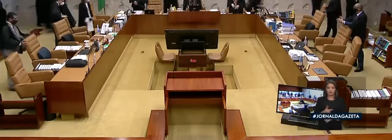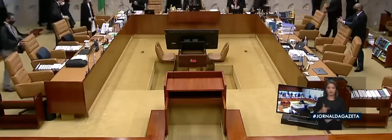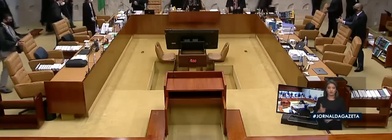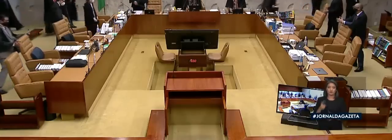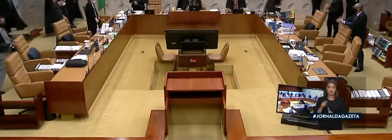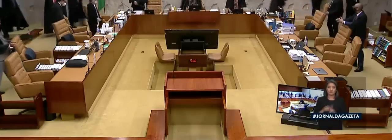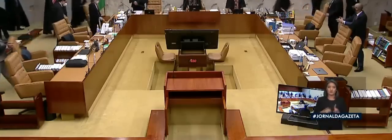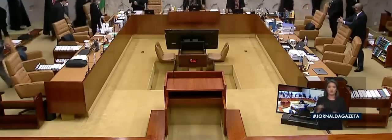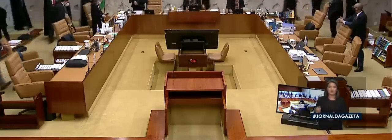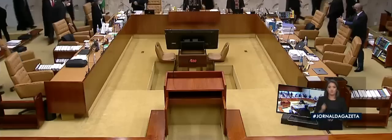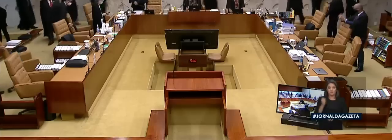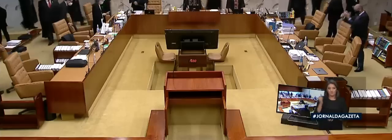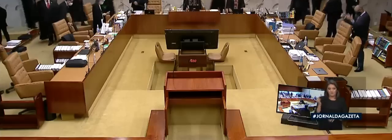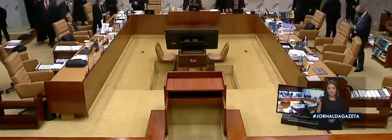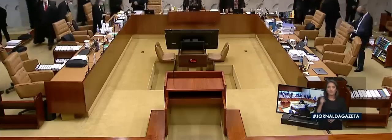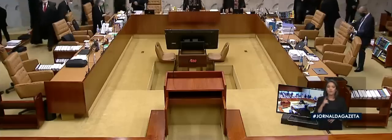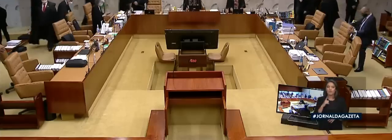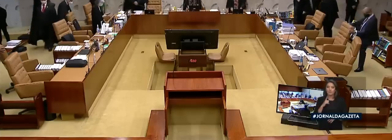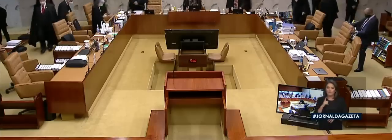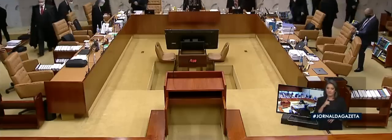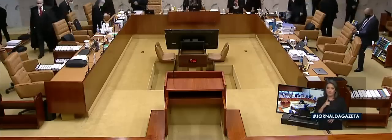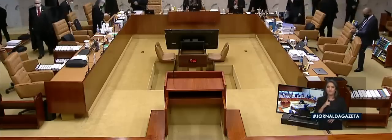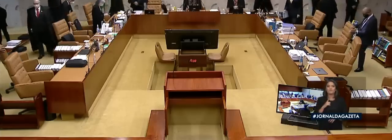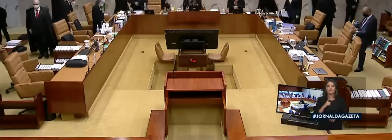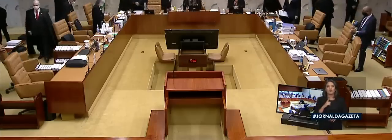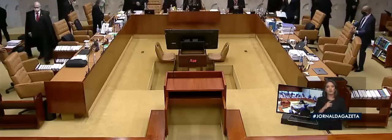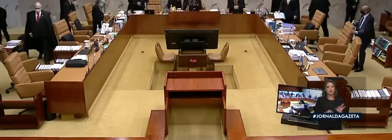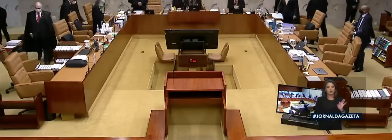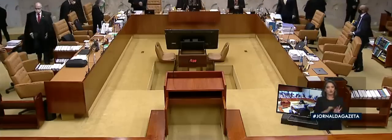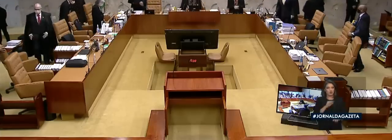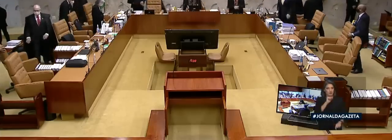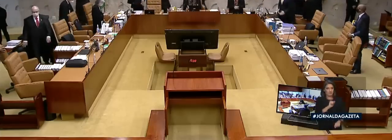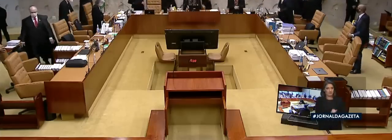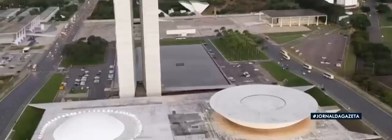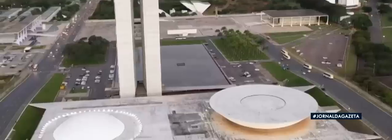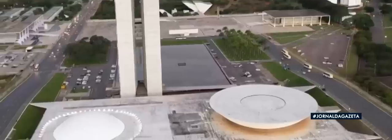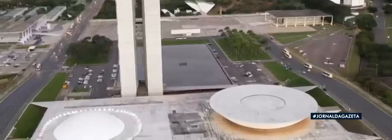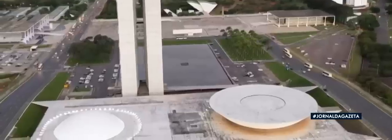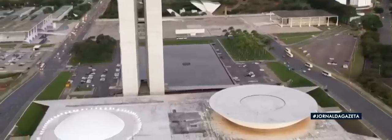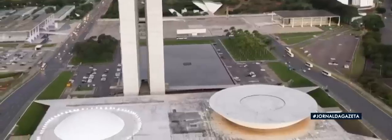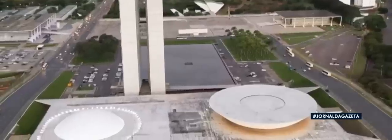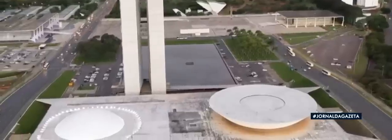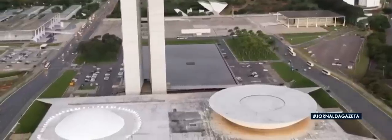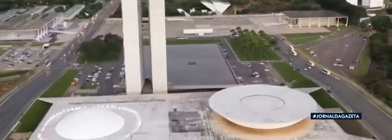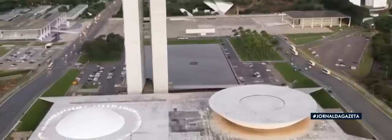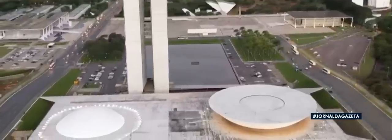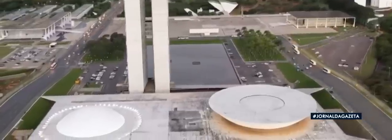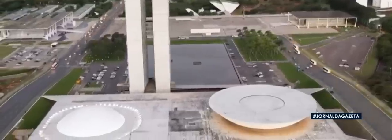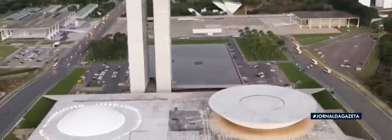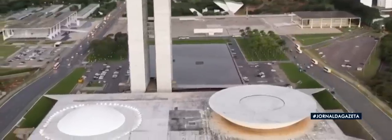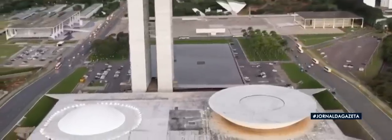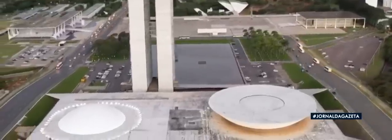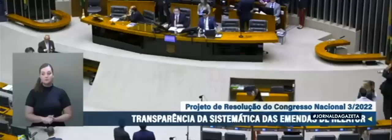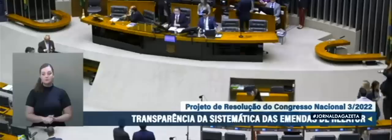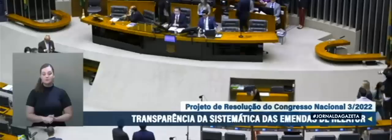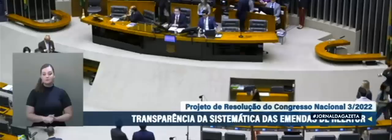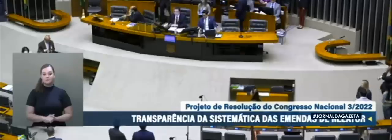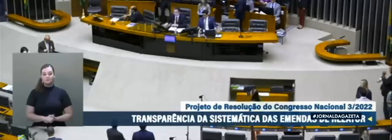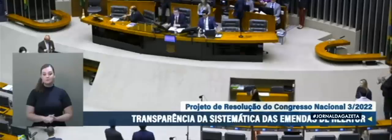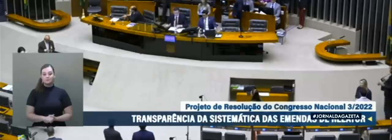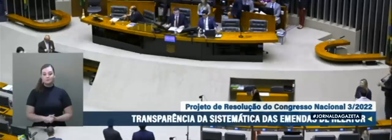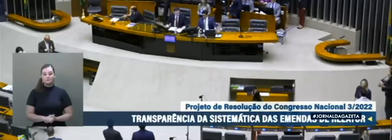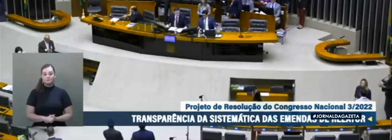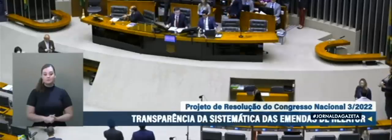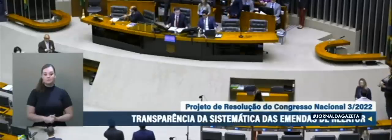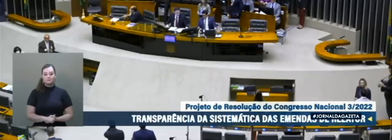estava em 5 a 4 pela inconstitucionalidade do chamado orçamento Secreto em meio ao julgamento no STF o congresso chegou a